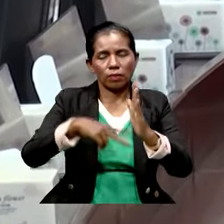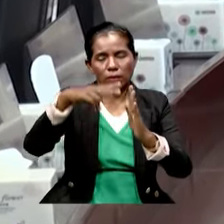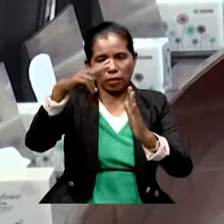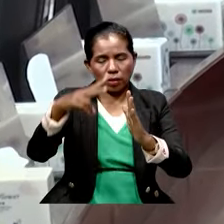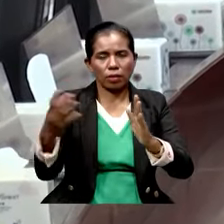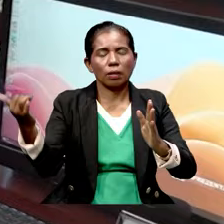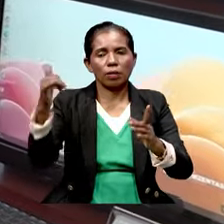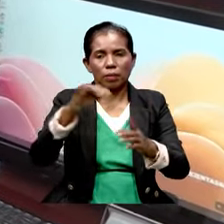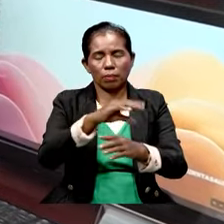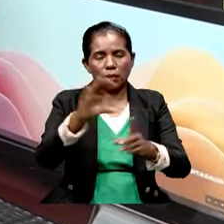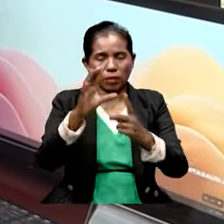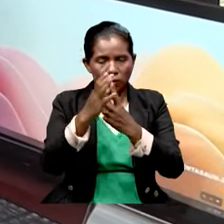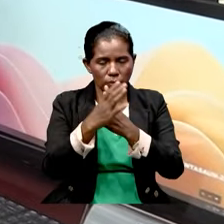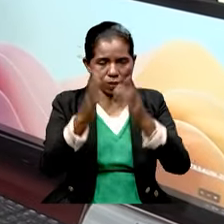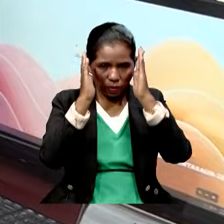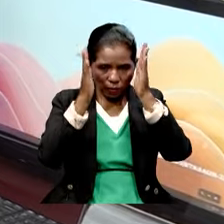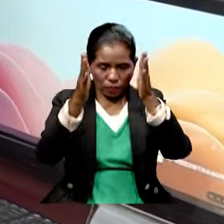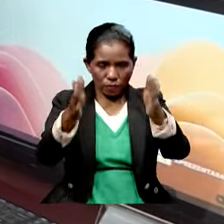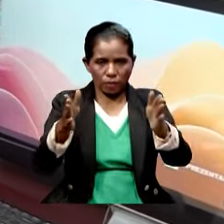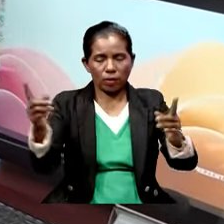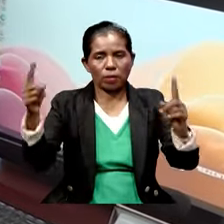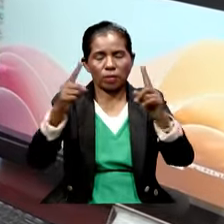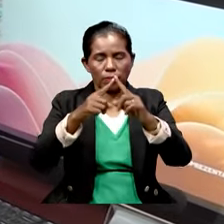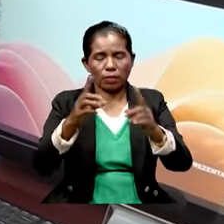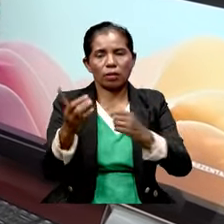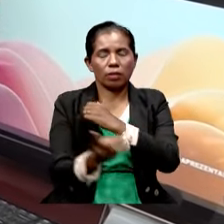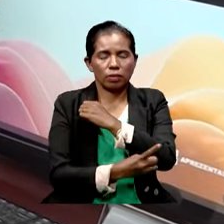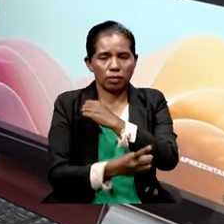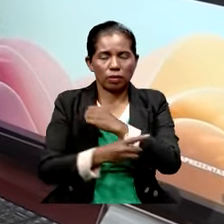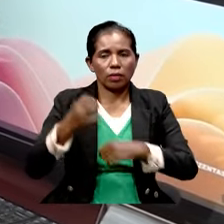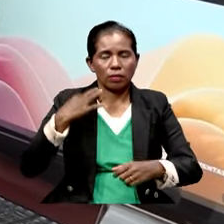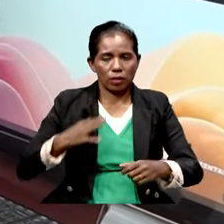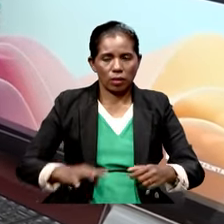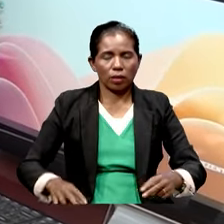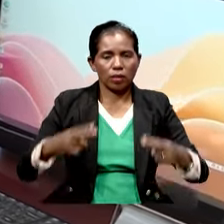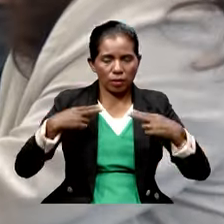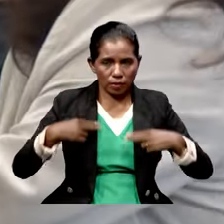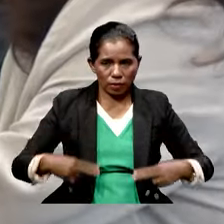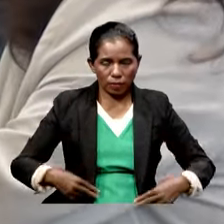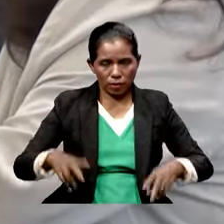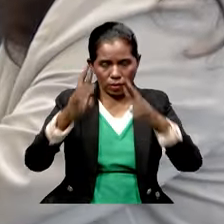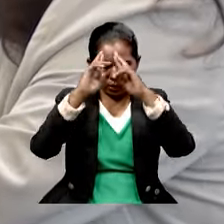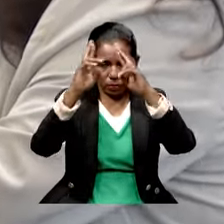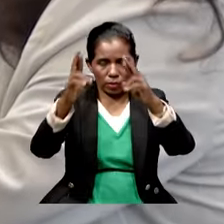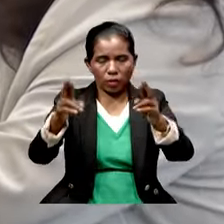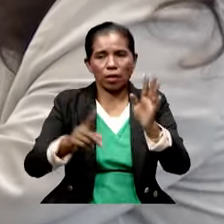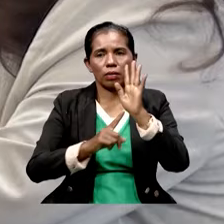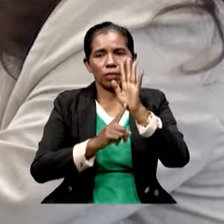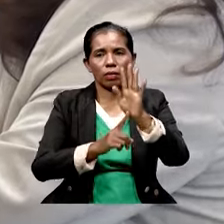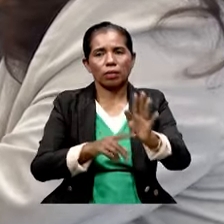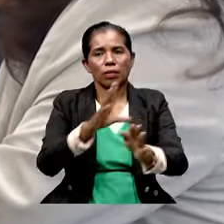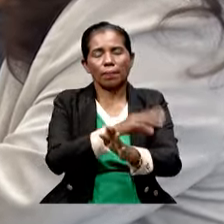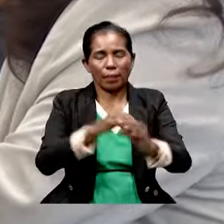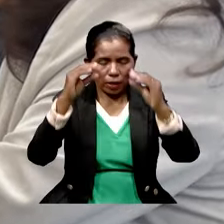das tradições culturais, focaliu introdução da disciplina fraternidade humana, moral no ética, nebe inspira e